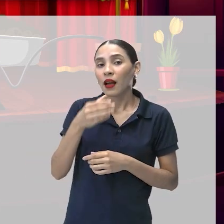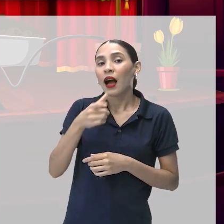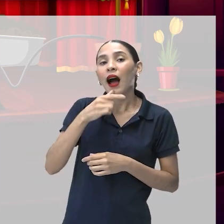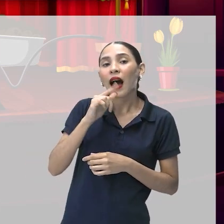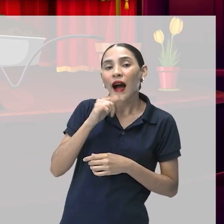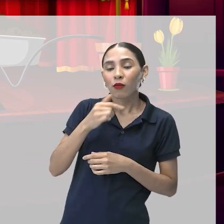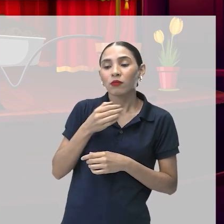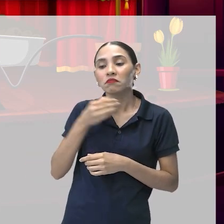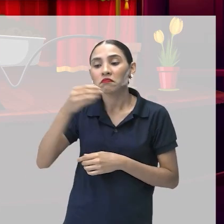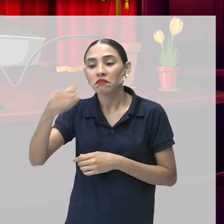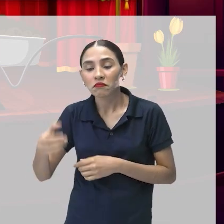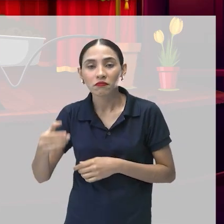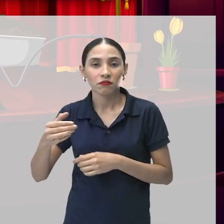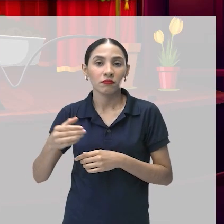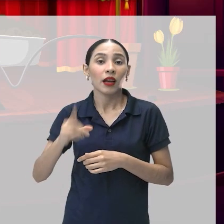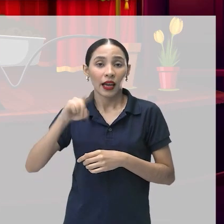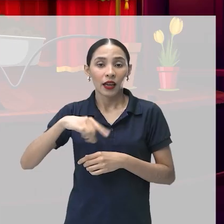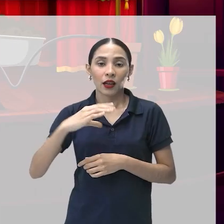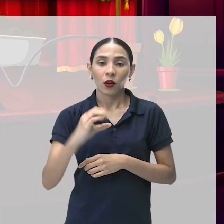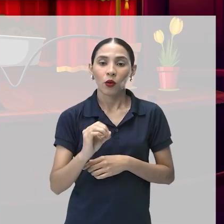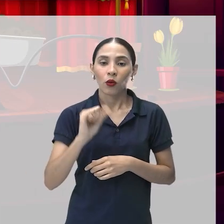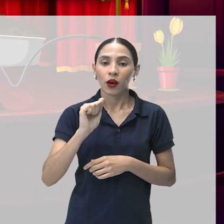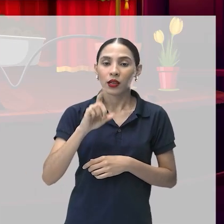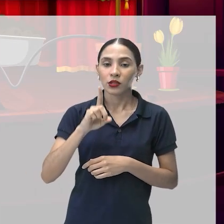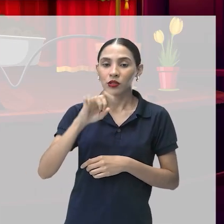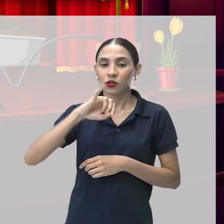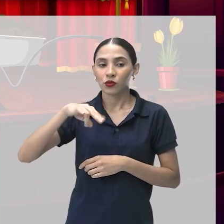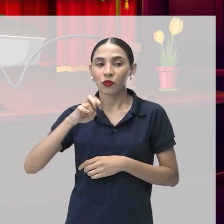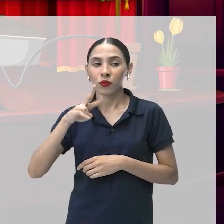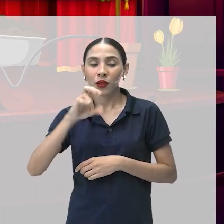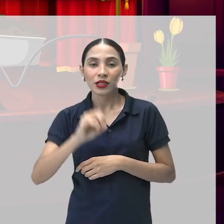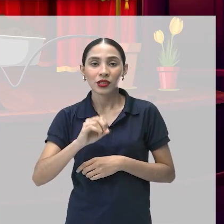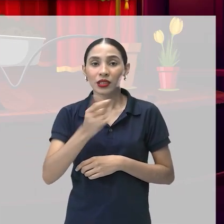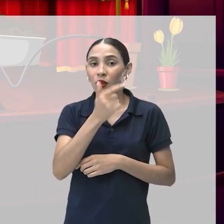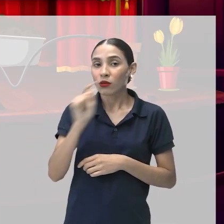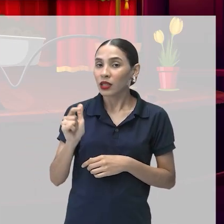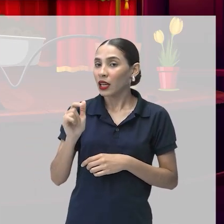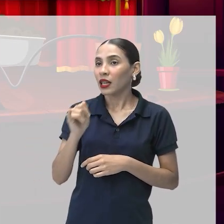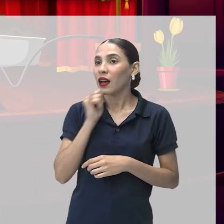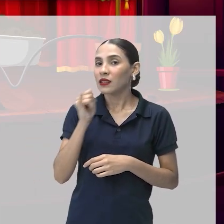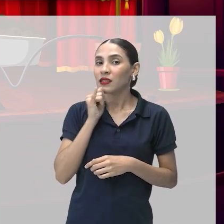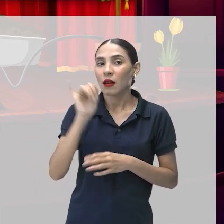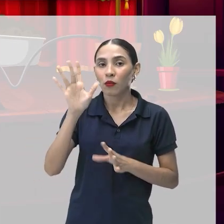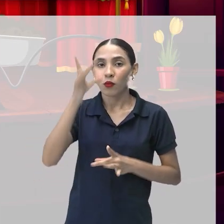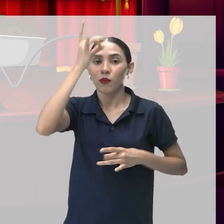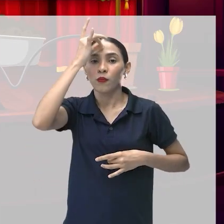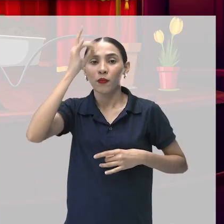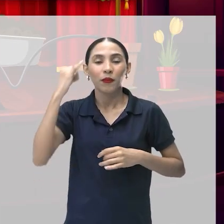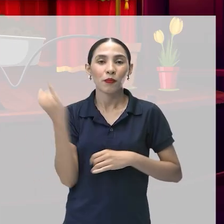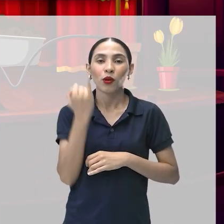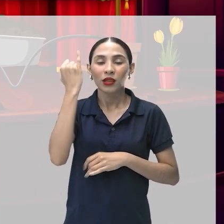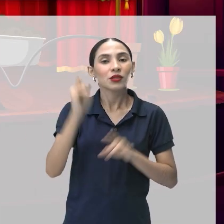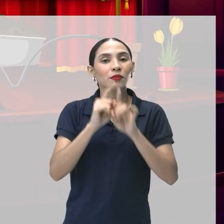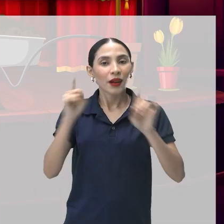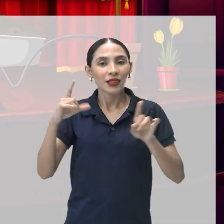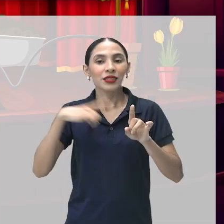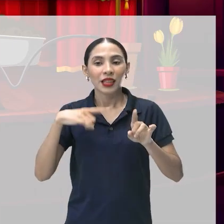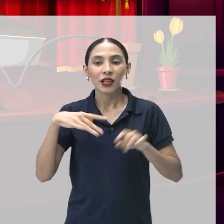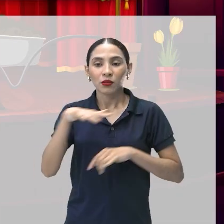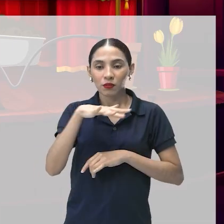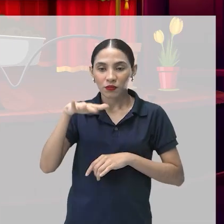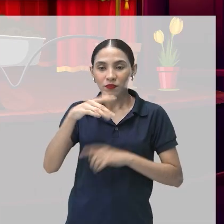de cena, então são coadjuvantes. Não tem um papel, vamos dizer, importante, mas ao mesmo tempo tem a importância